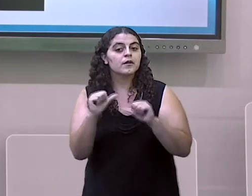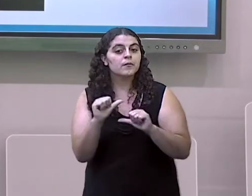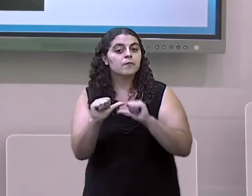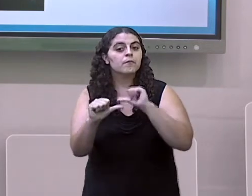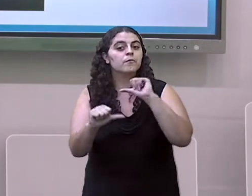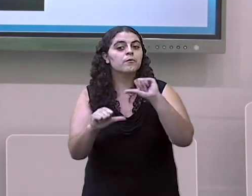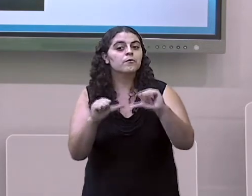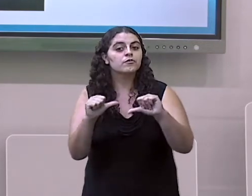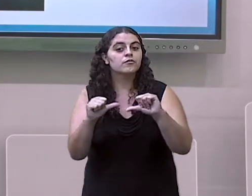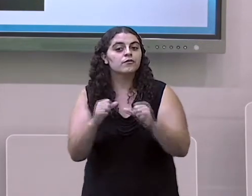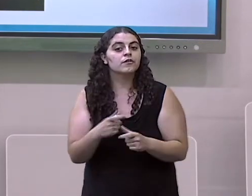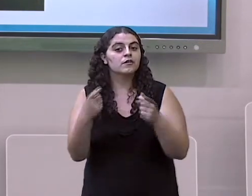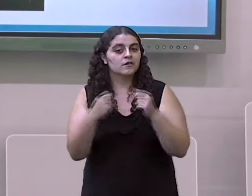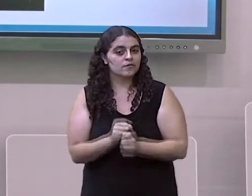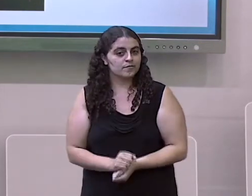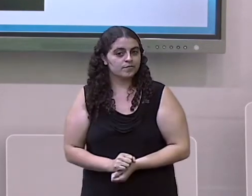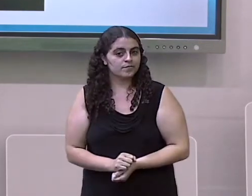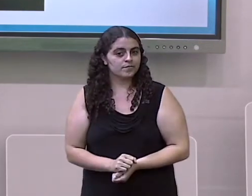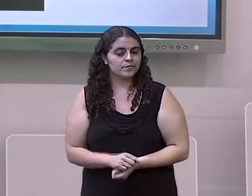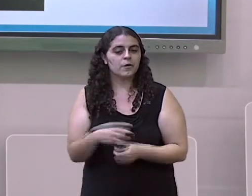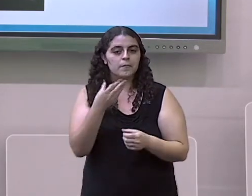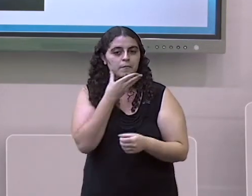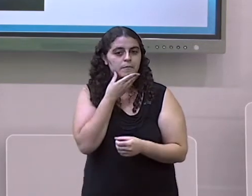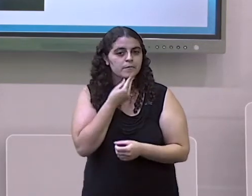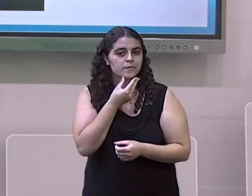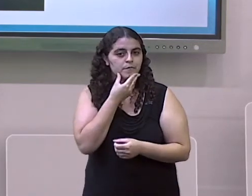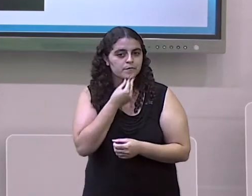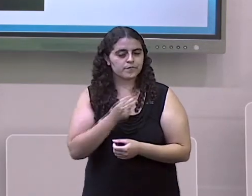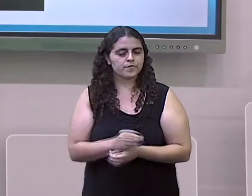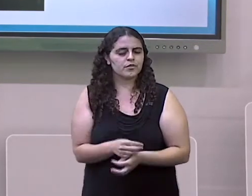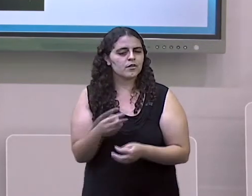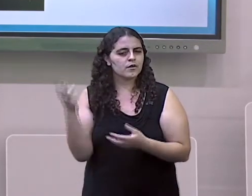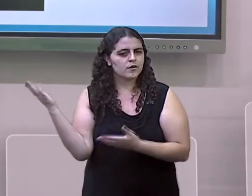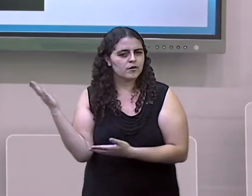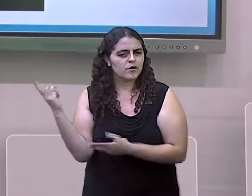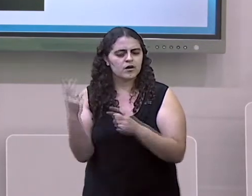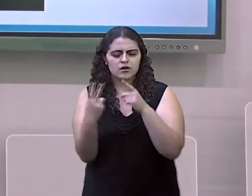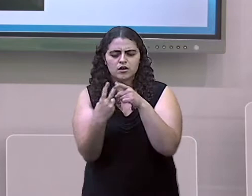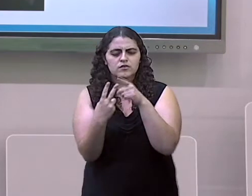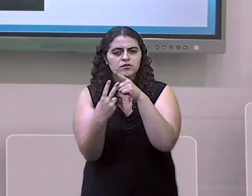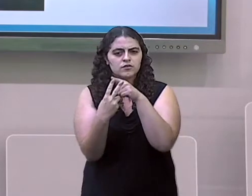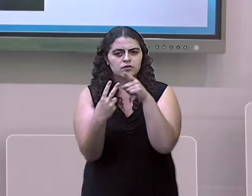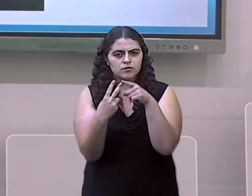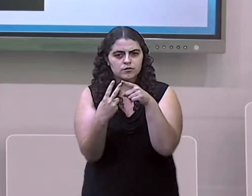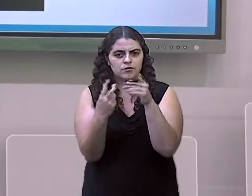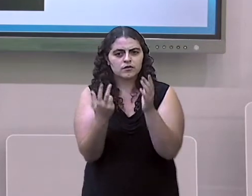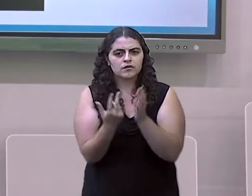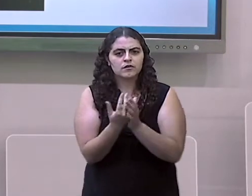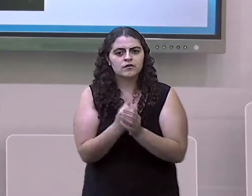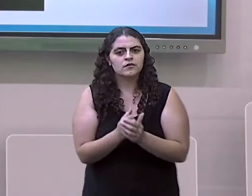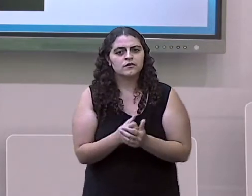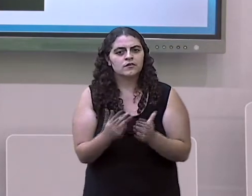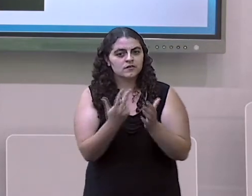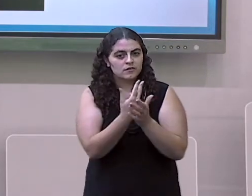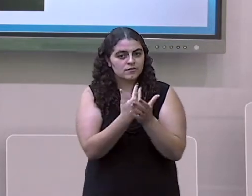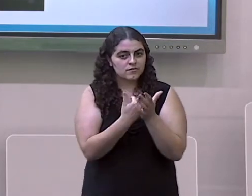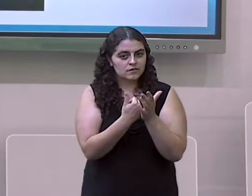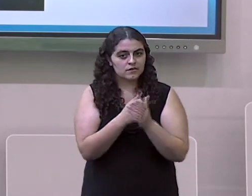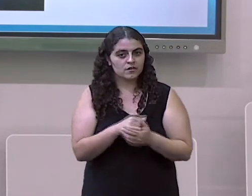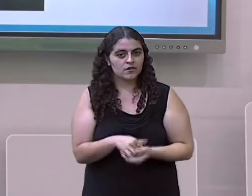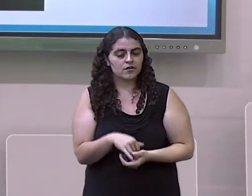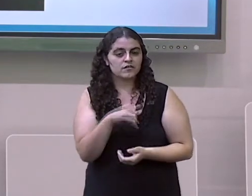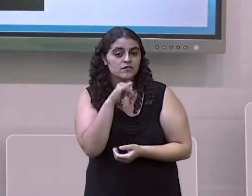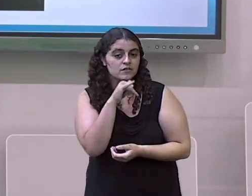dos dois lugares. Será que então somente a gente pode perceber as duas paisagens visualizando? Não,